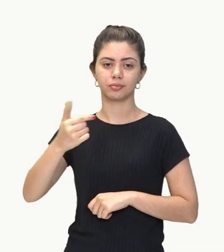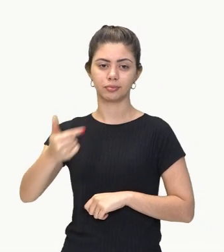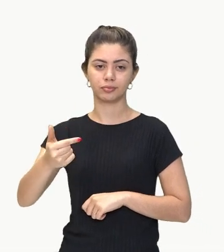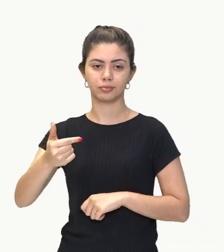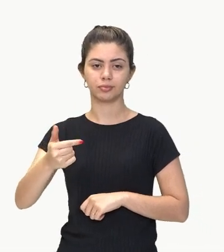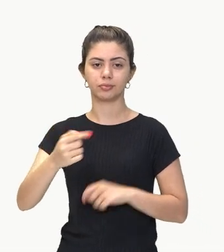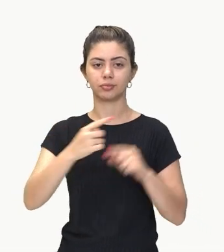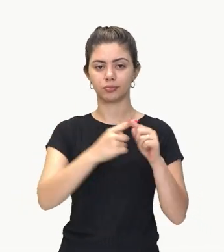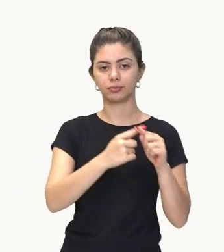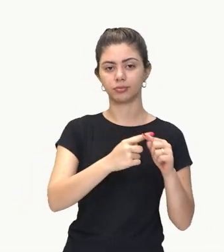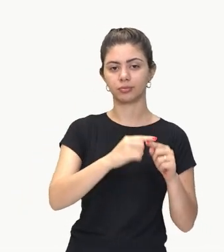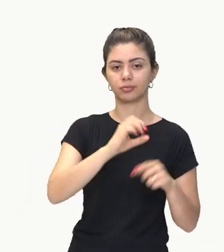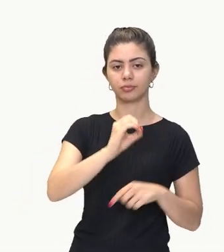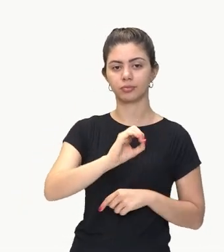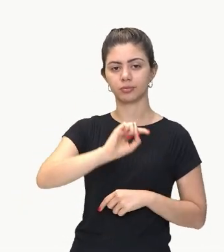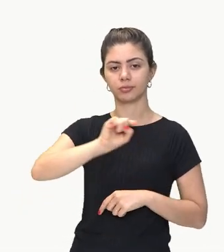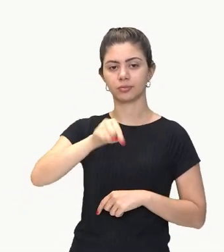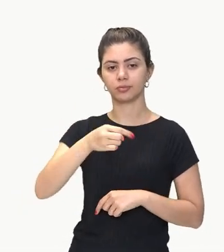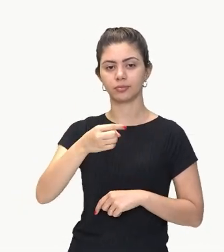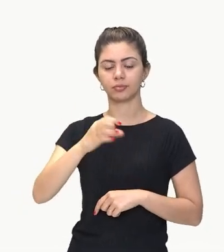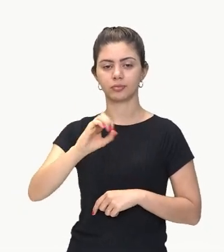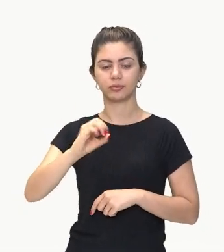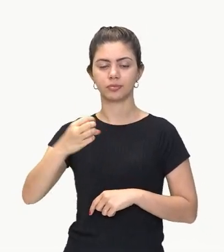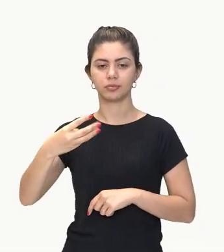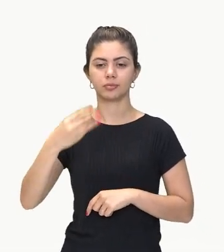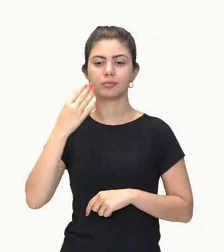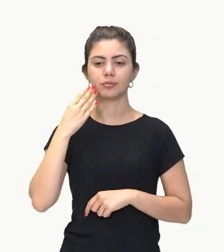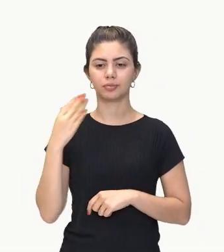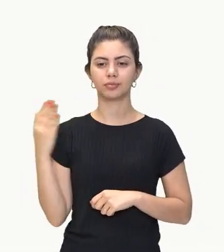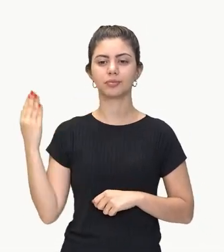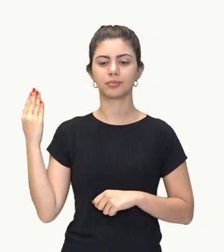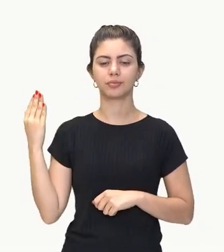0,002 vezes